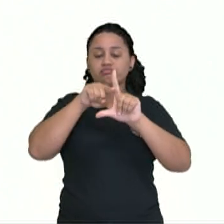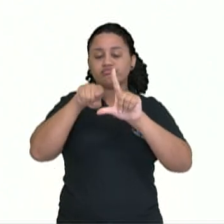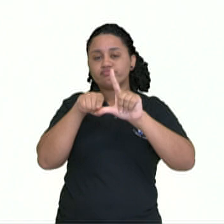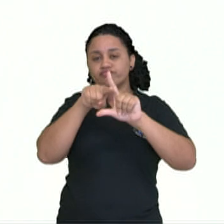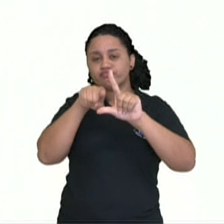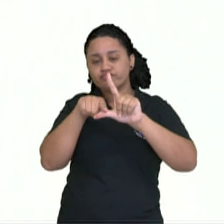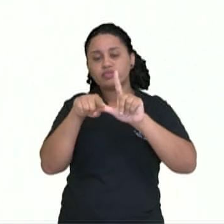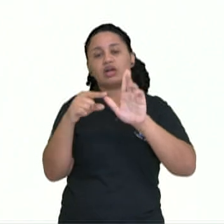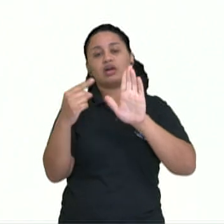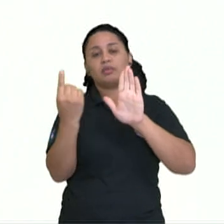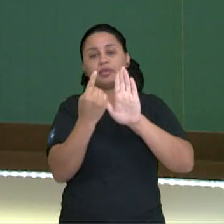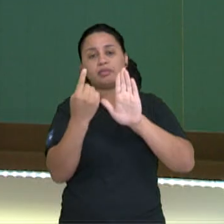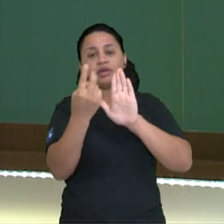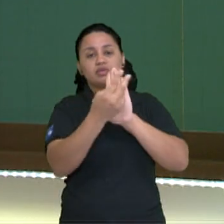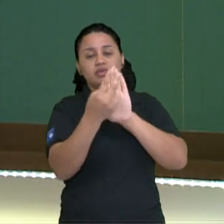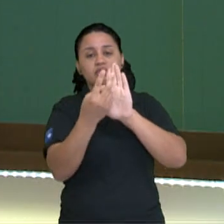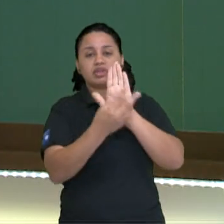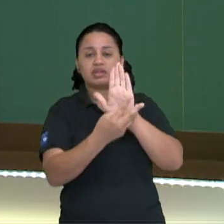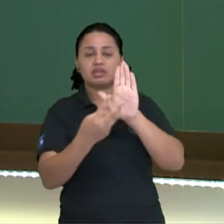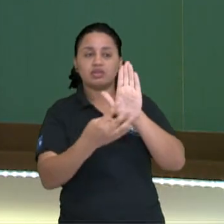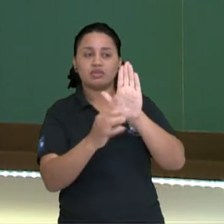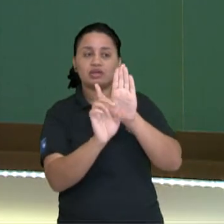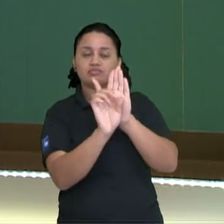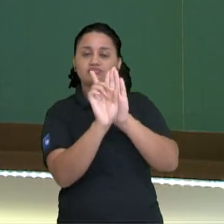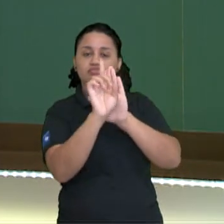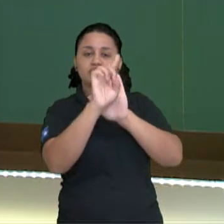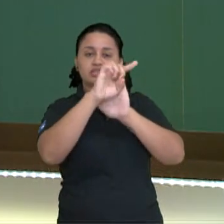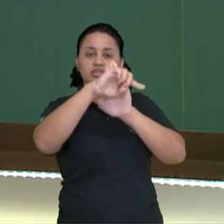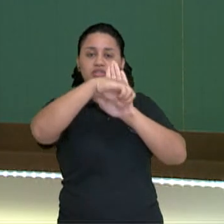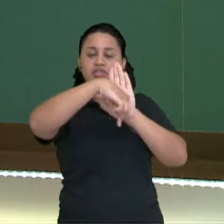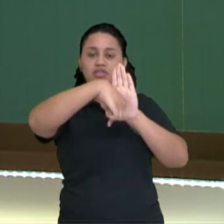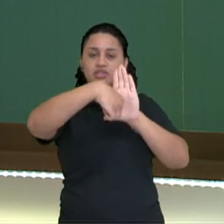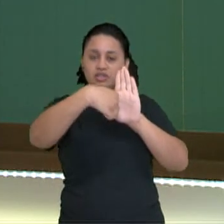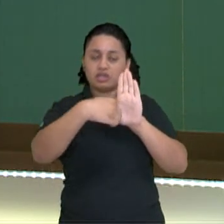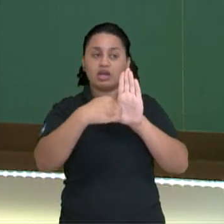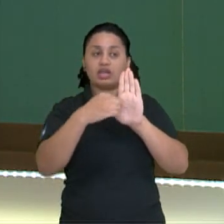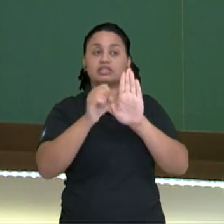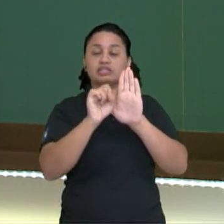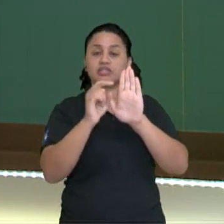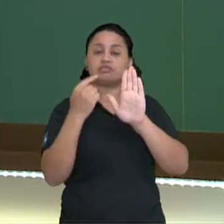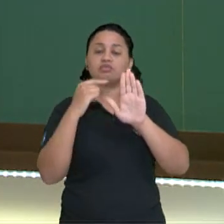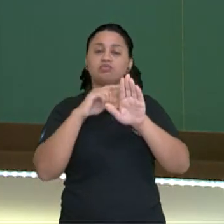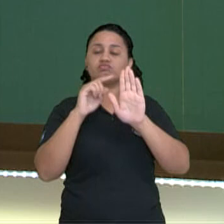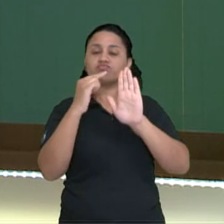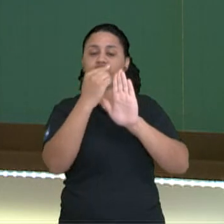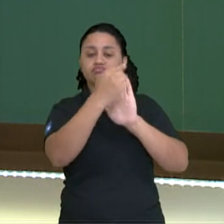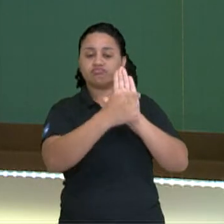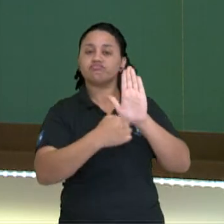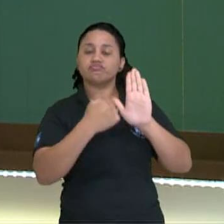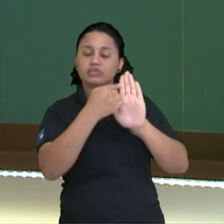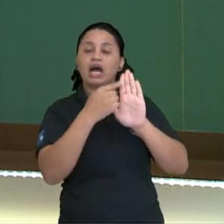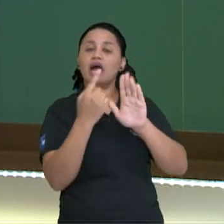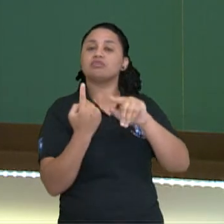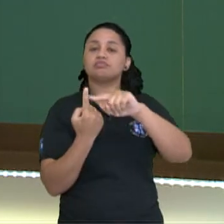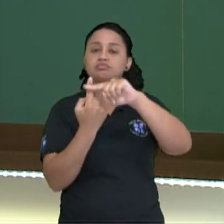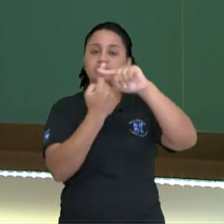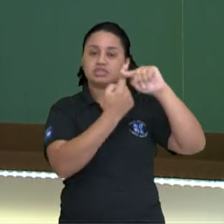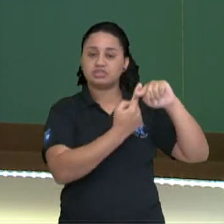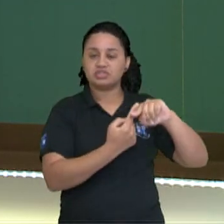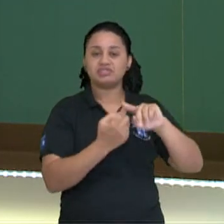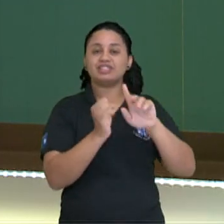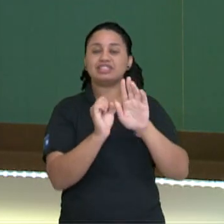quarto quadrantes, que quando seguem o sentido anti-horário são positivos e no sentido horário são